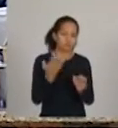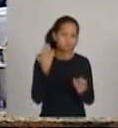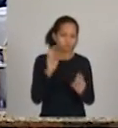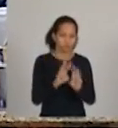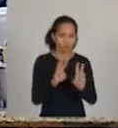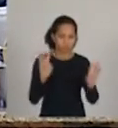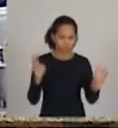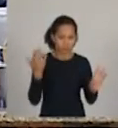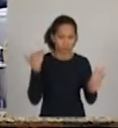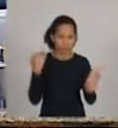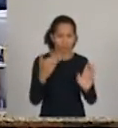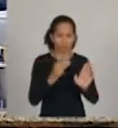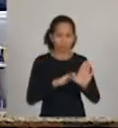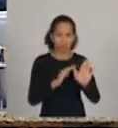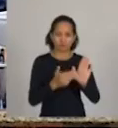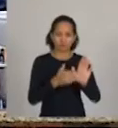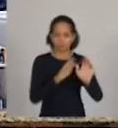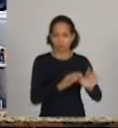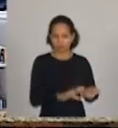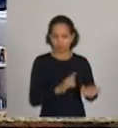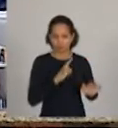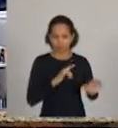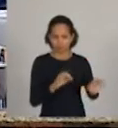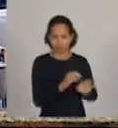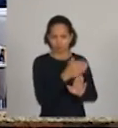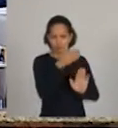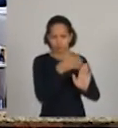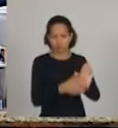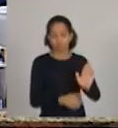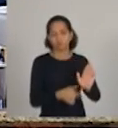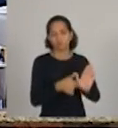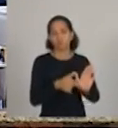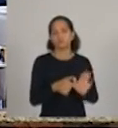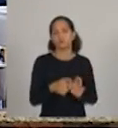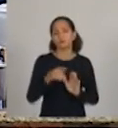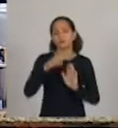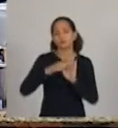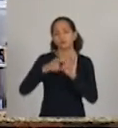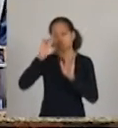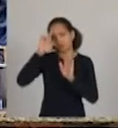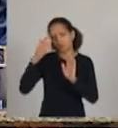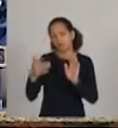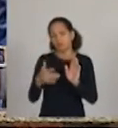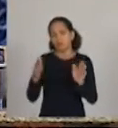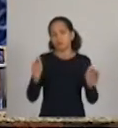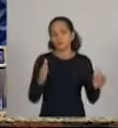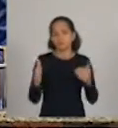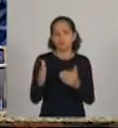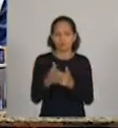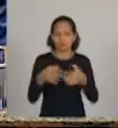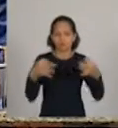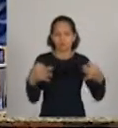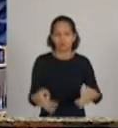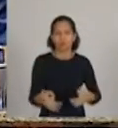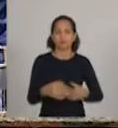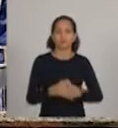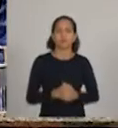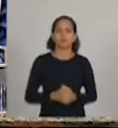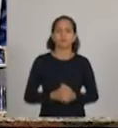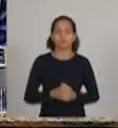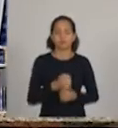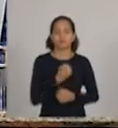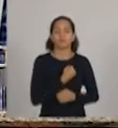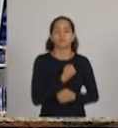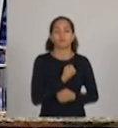virtual, conforme ata taquigráfica, inclua-se na hora do dia para cumprimento do prazo recursal.